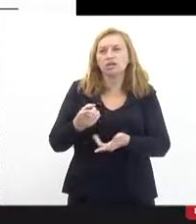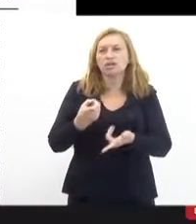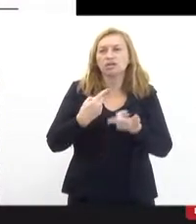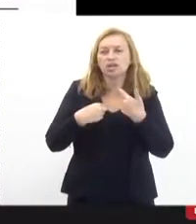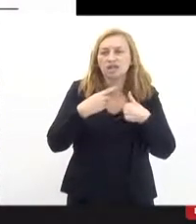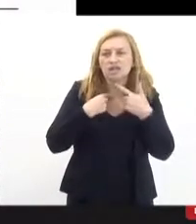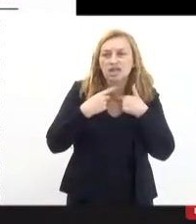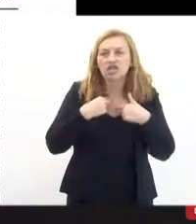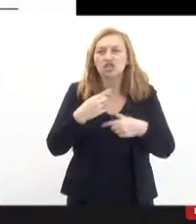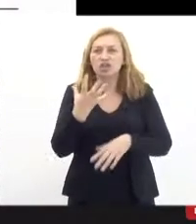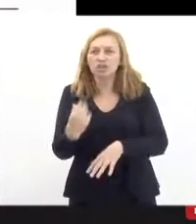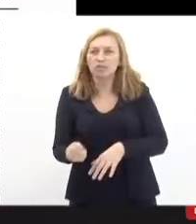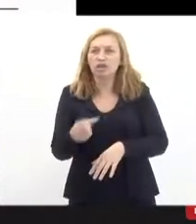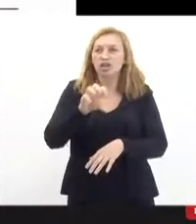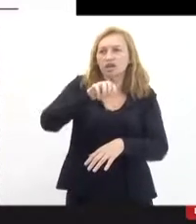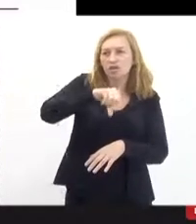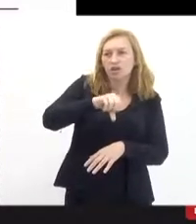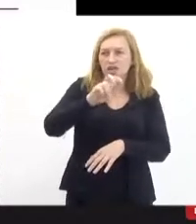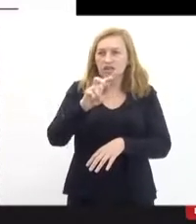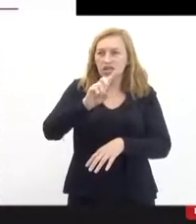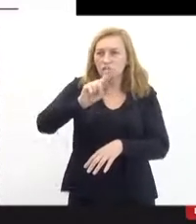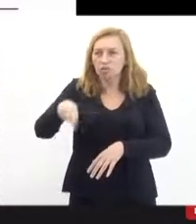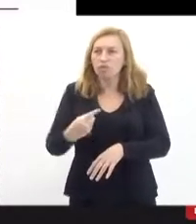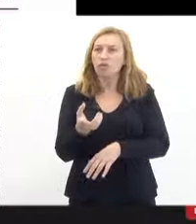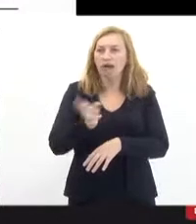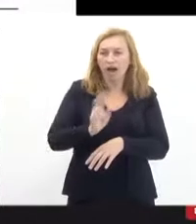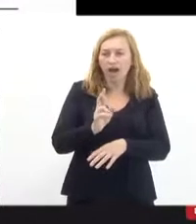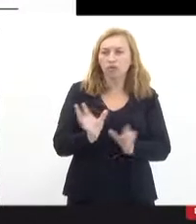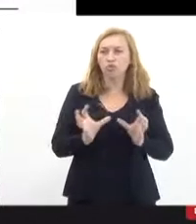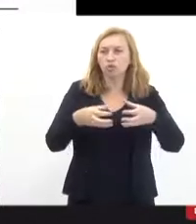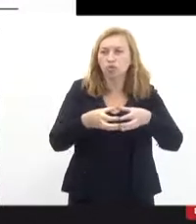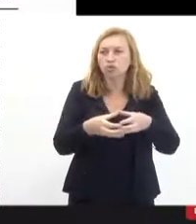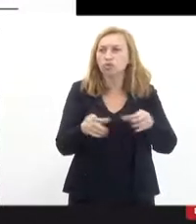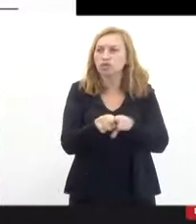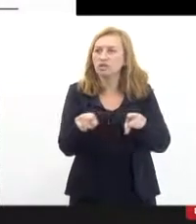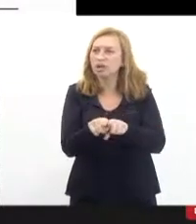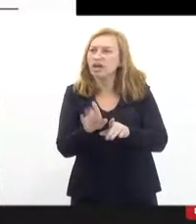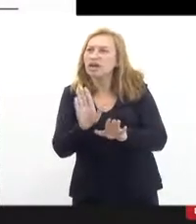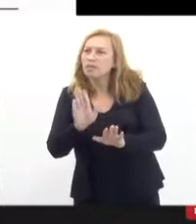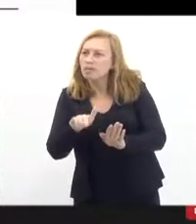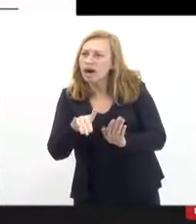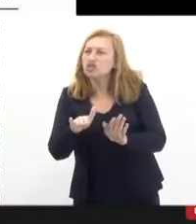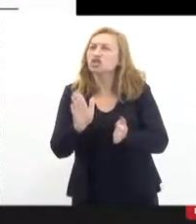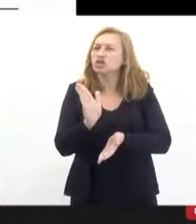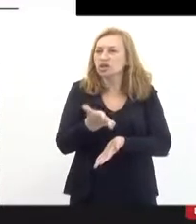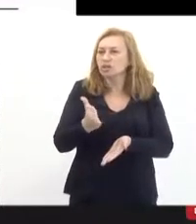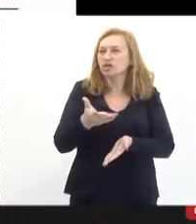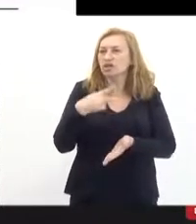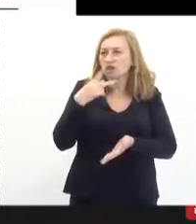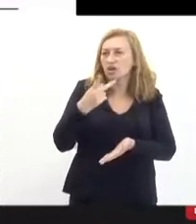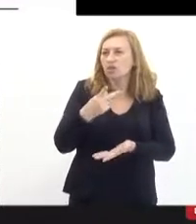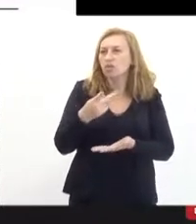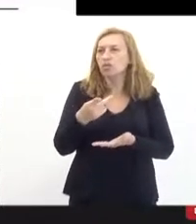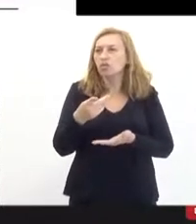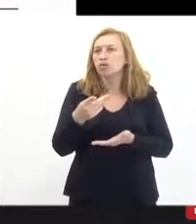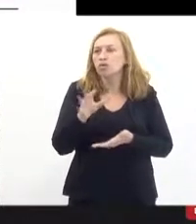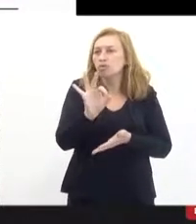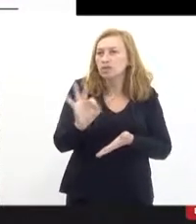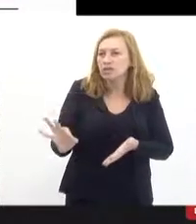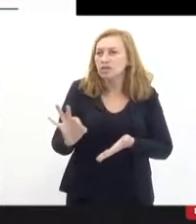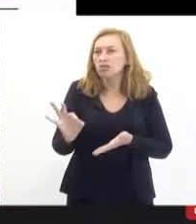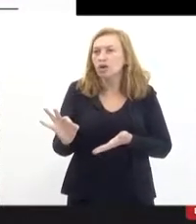receber 95 mil reais desse crédito. Para outro conjunto, que ele também considerou baixo, ele já estabeleceu um percentual